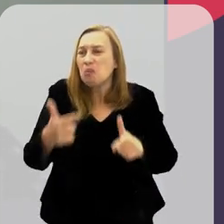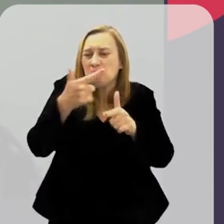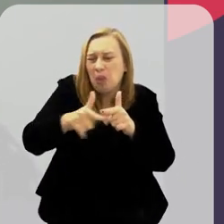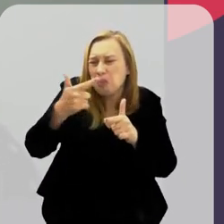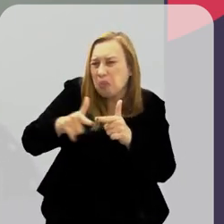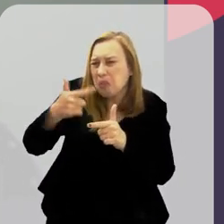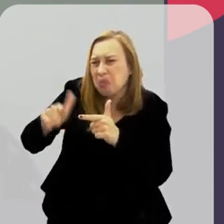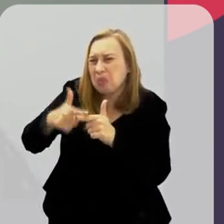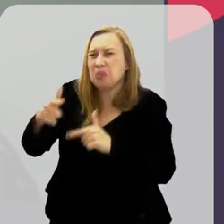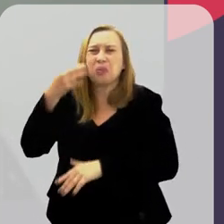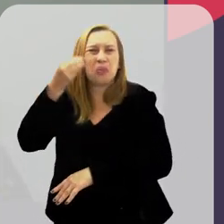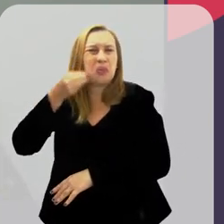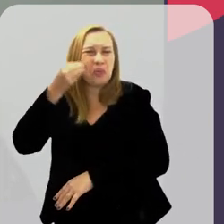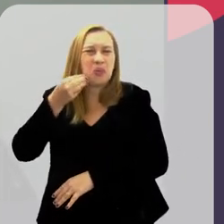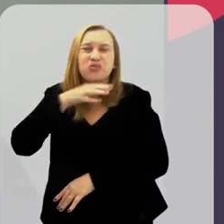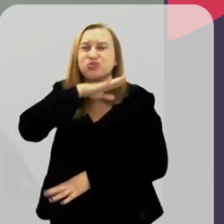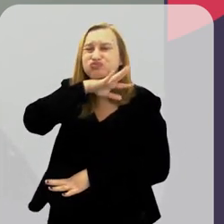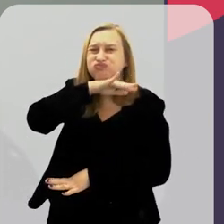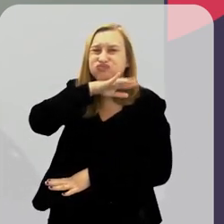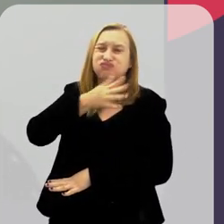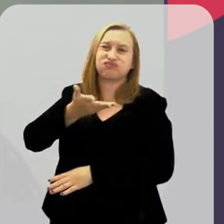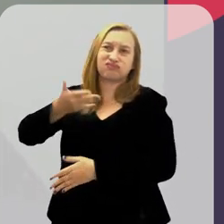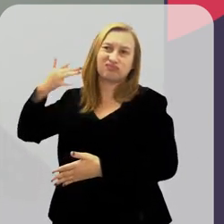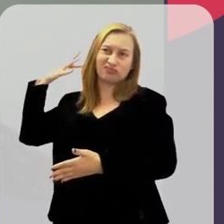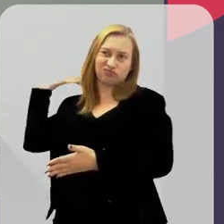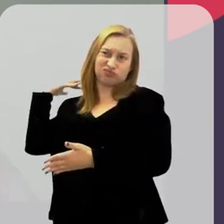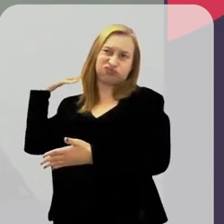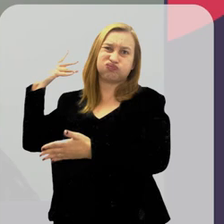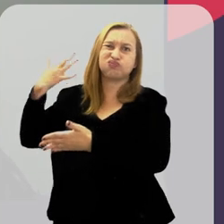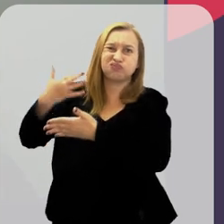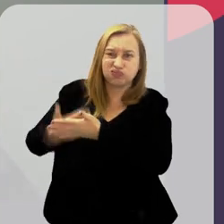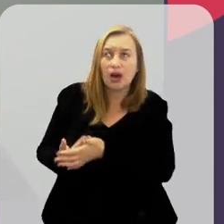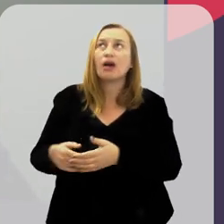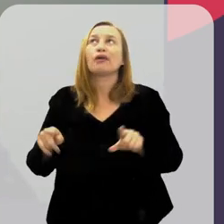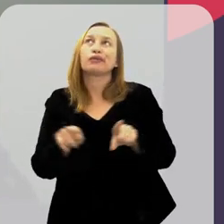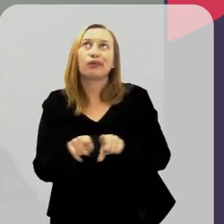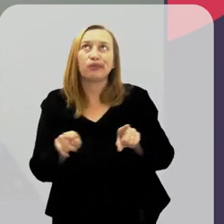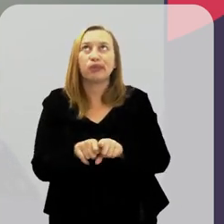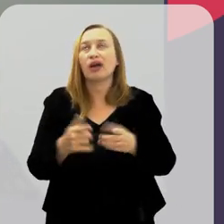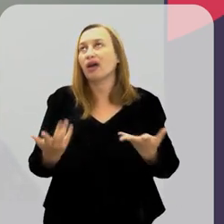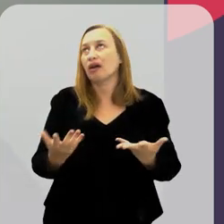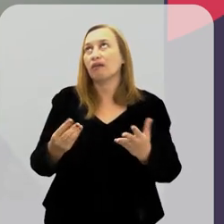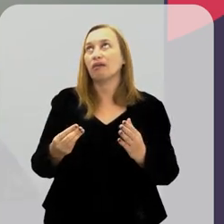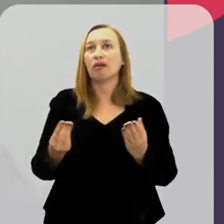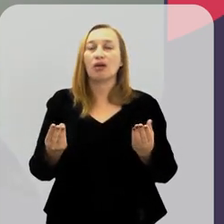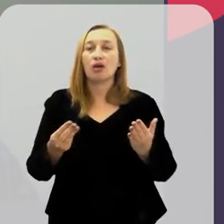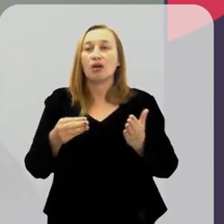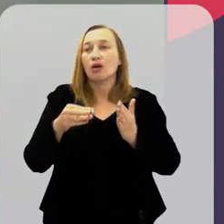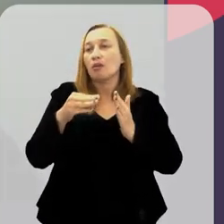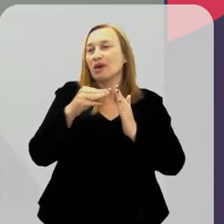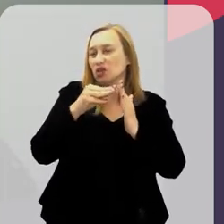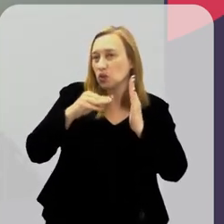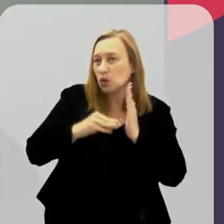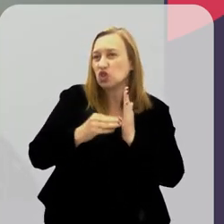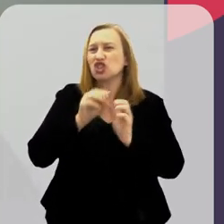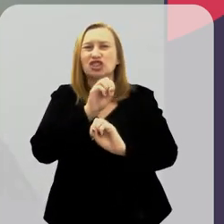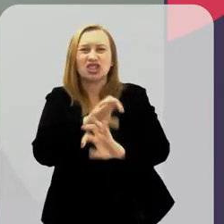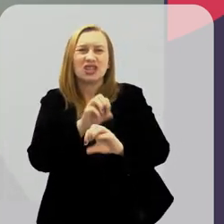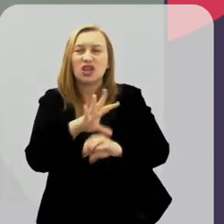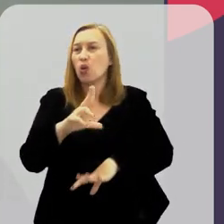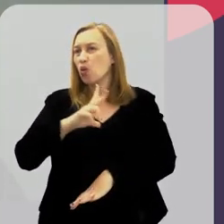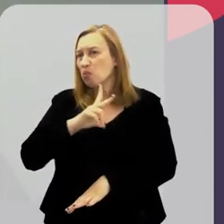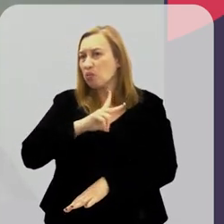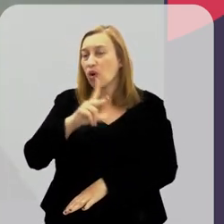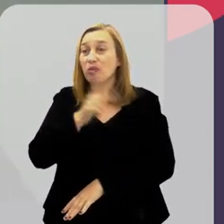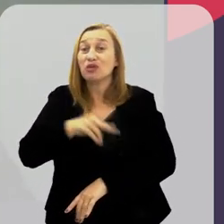de experiências ruins com a disciplina, né? É claro que isso também tem a ver com metodologias de ensino, com o próprio